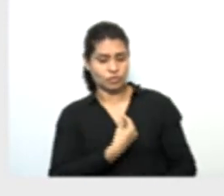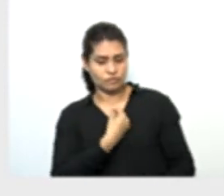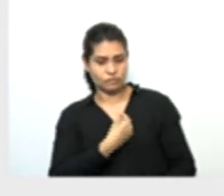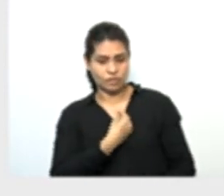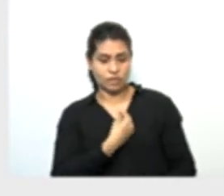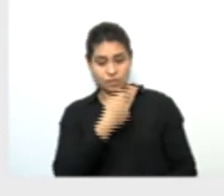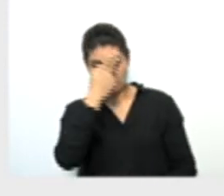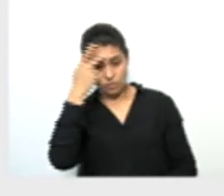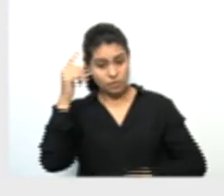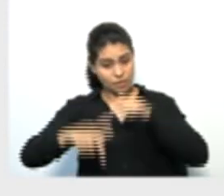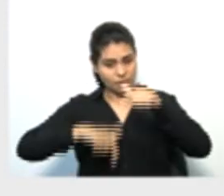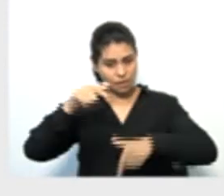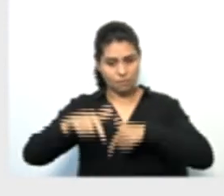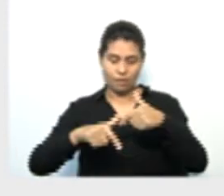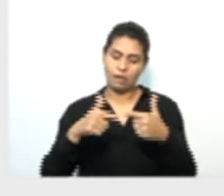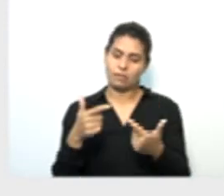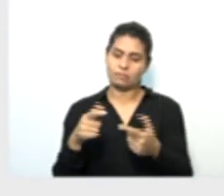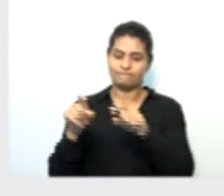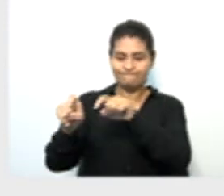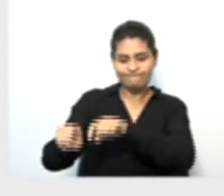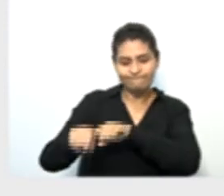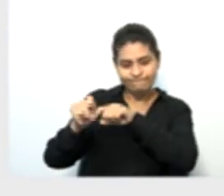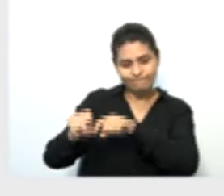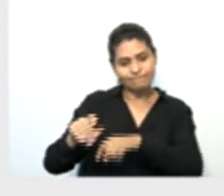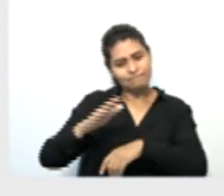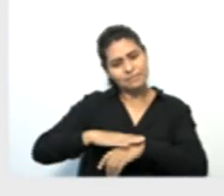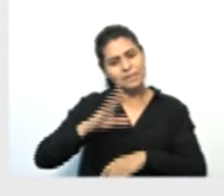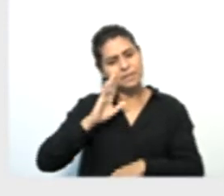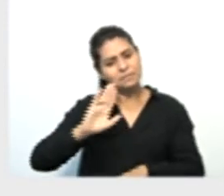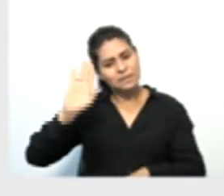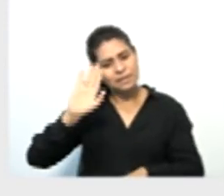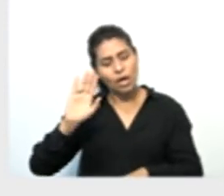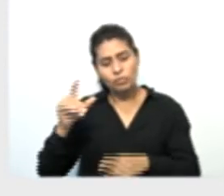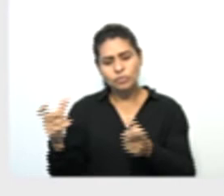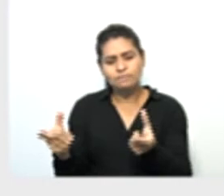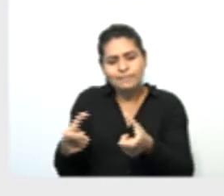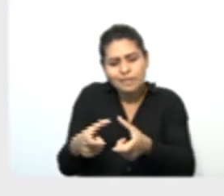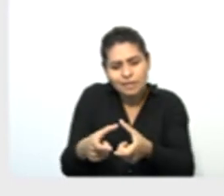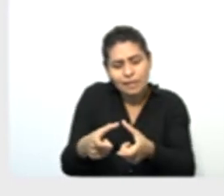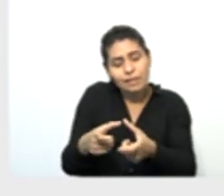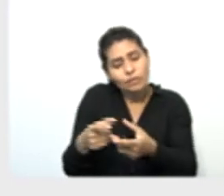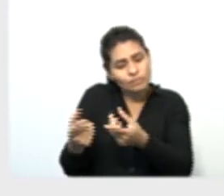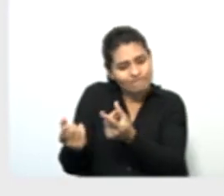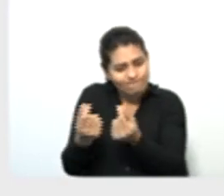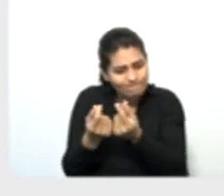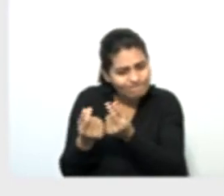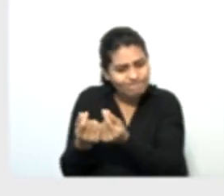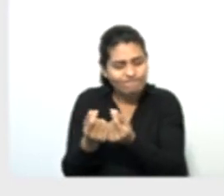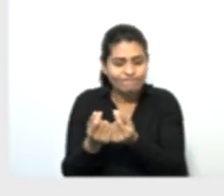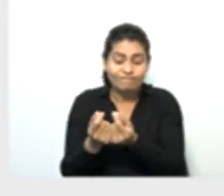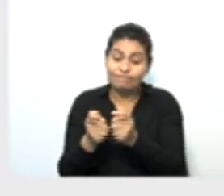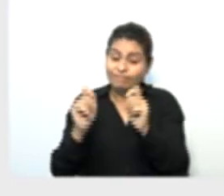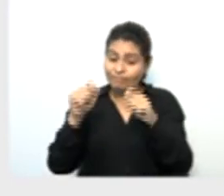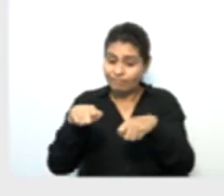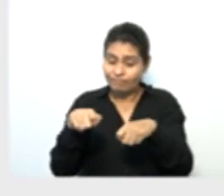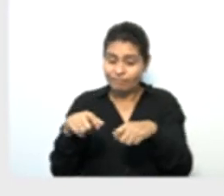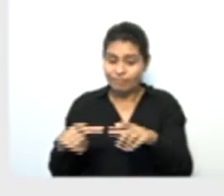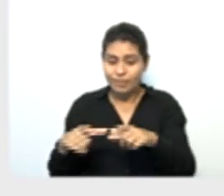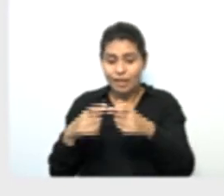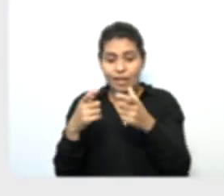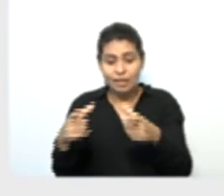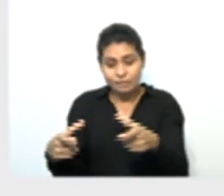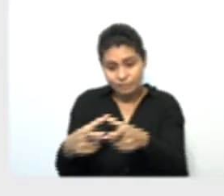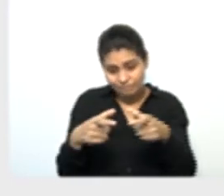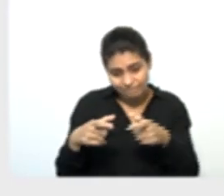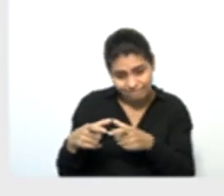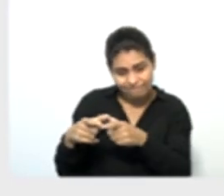vida e de trabalho dos produtores, especialmente os pequenos produtores desfavorecidos. Essa questão do pequeno produtor